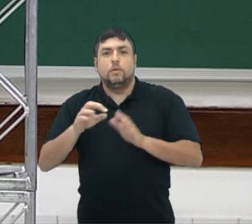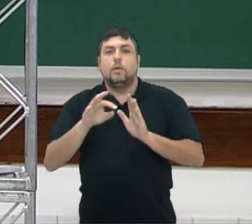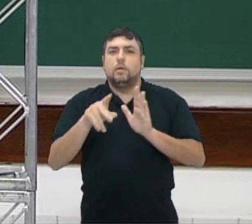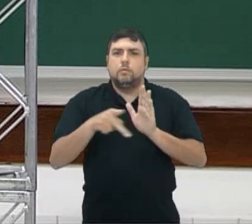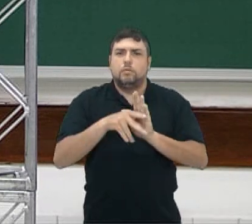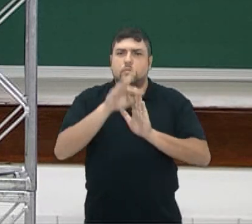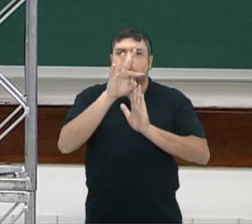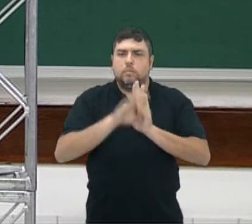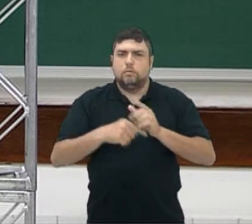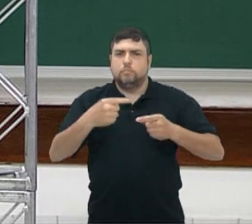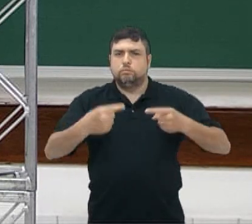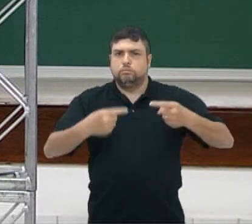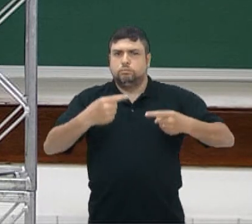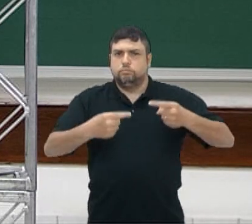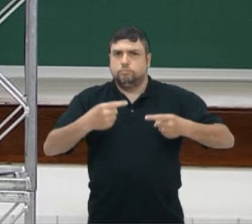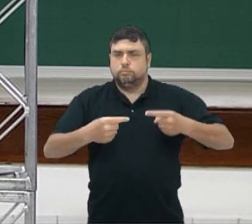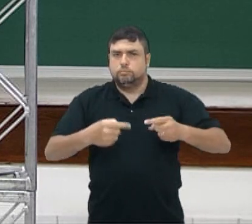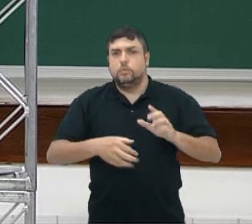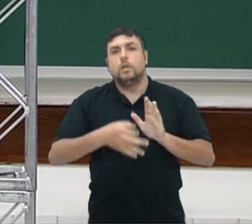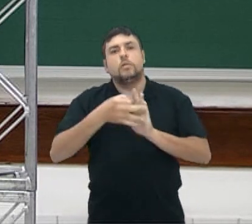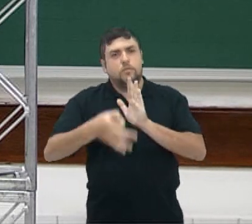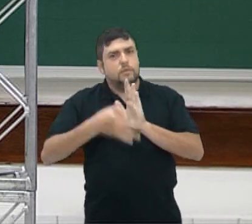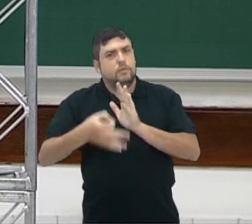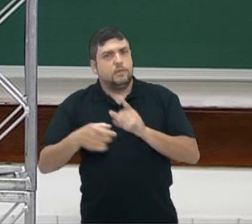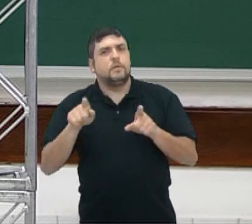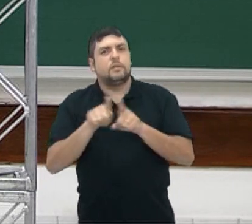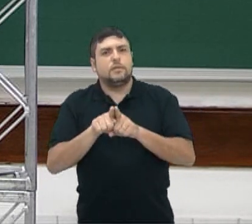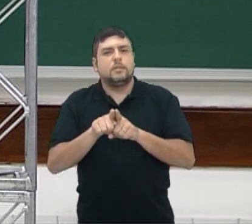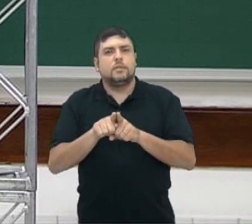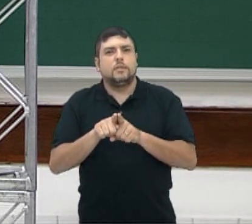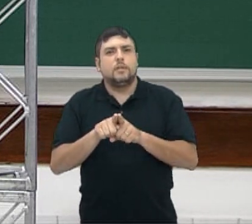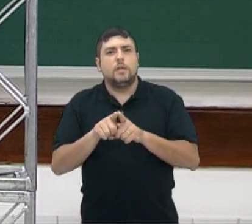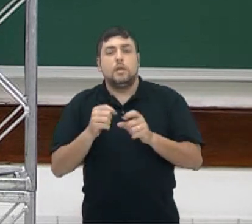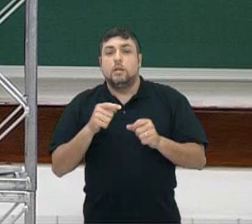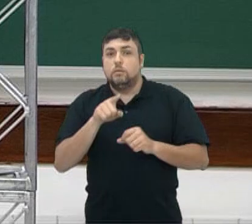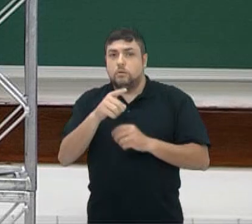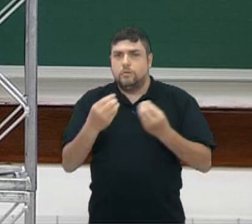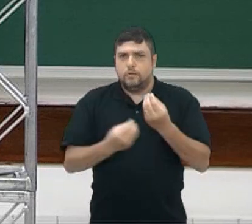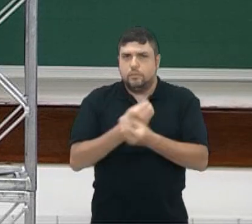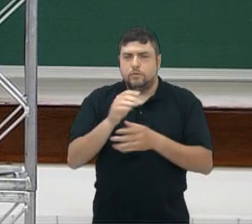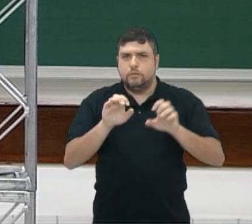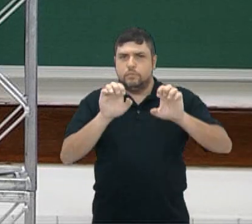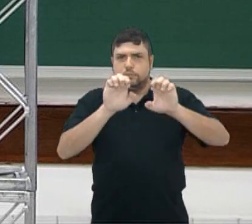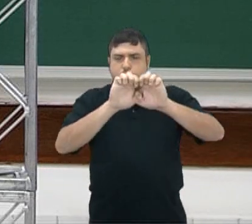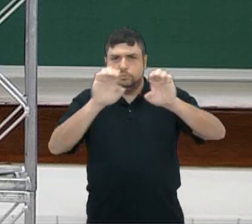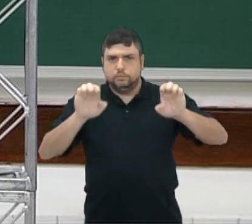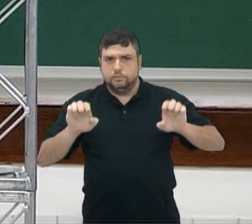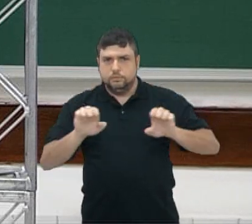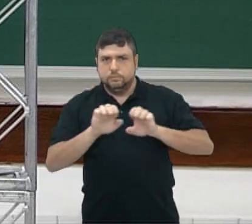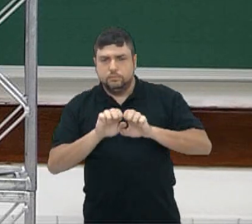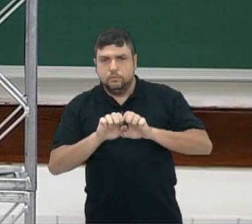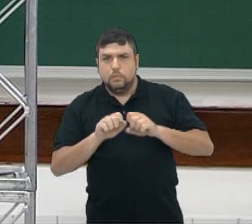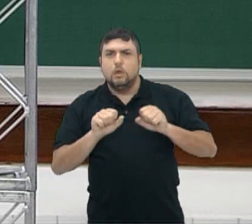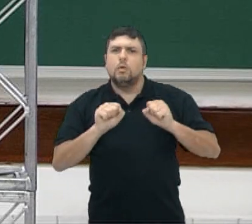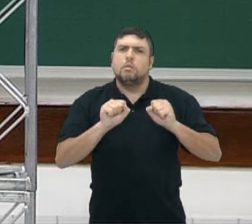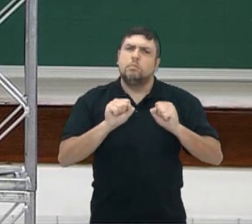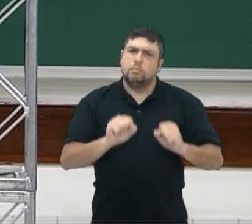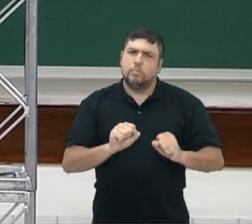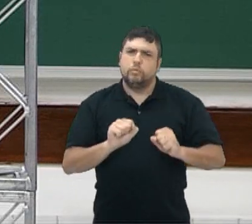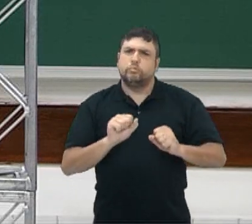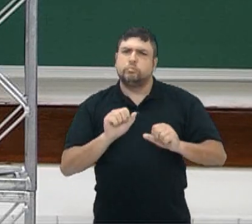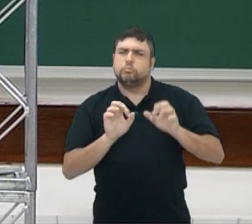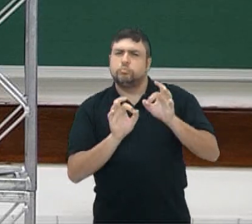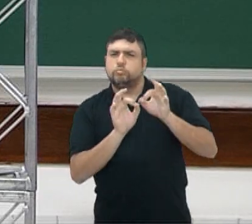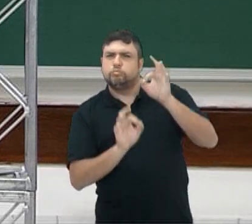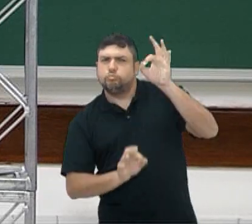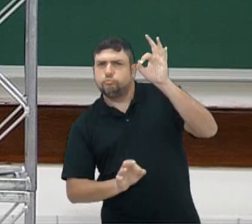dissertativos. Opinativos também, né? Você tem uma estrutura que ela vai variar de tamanho, obviamente, né?